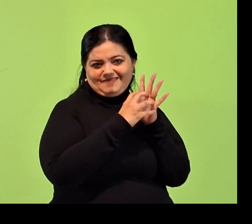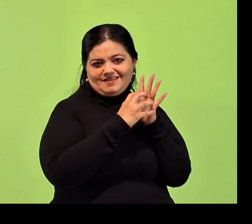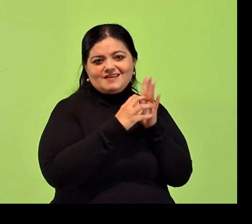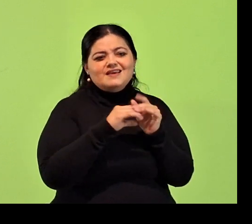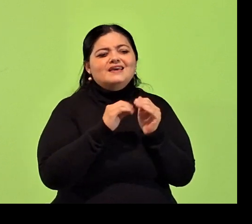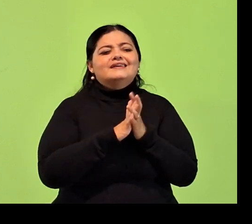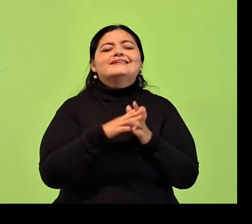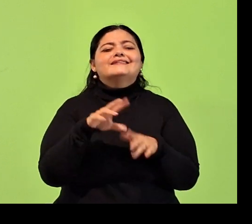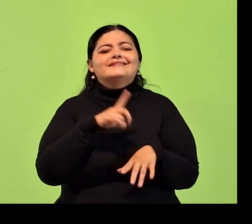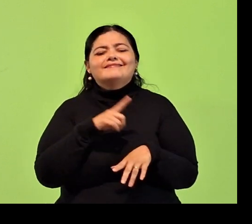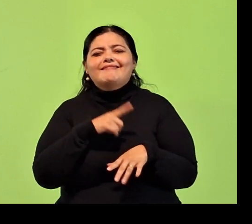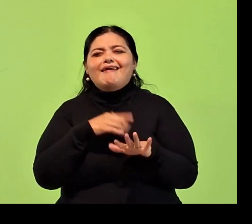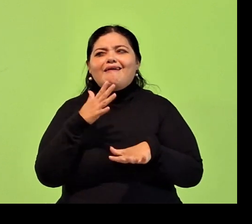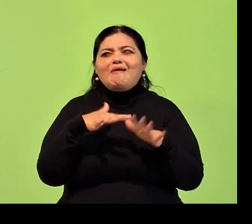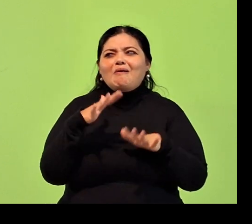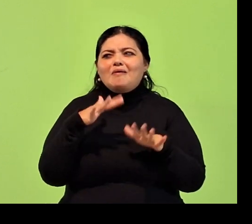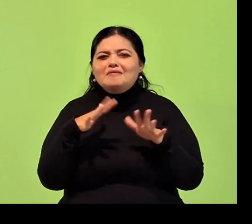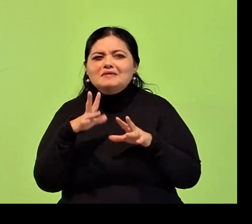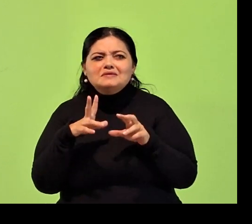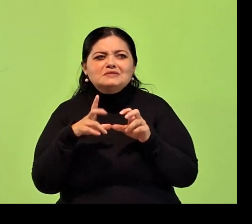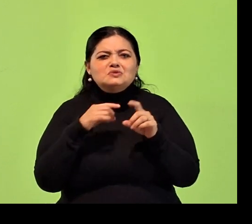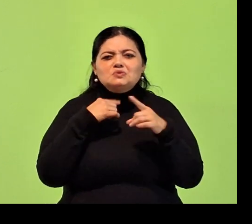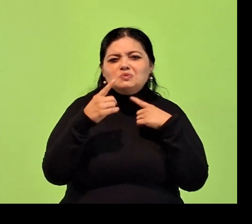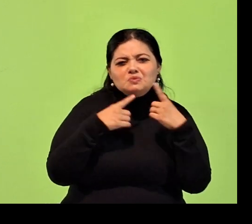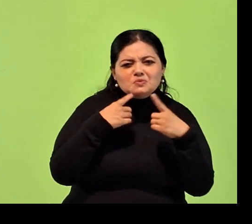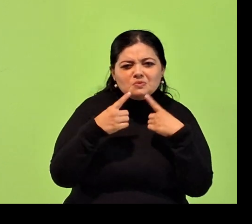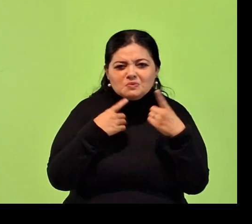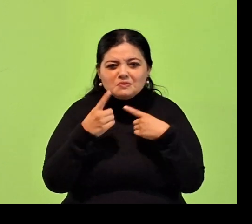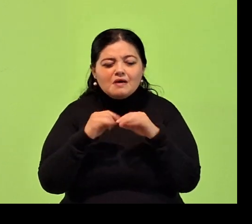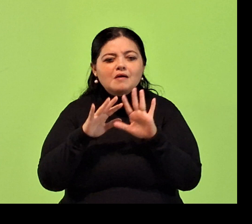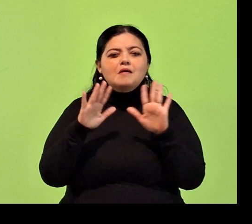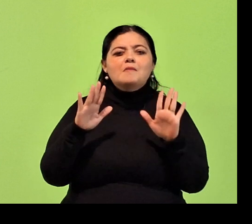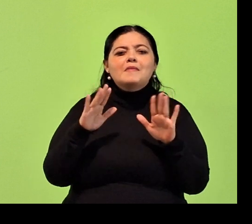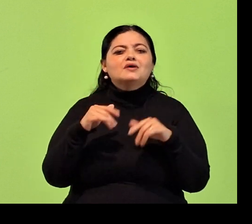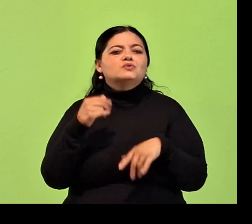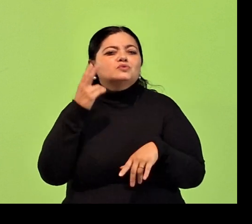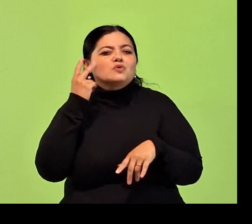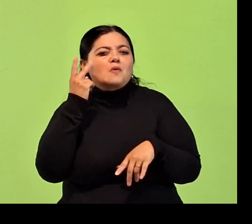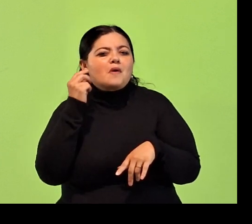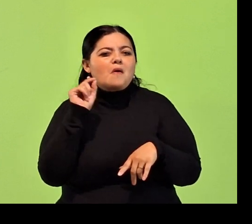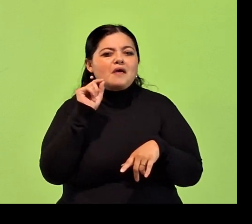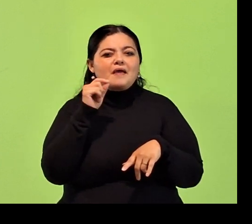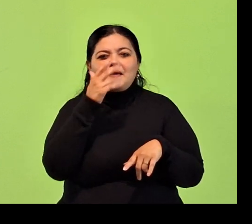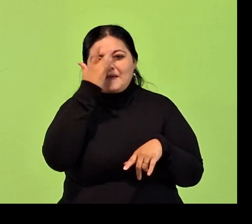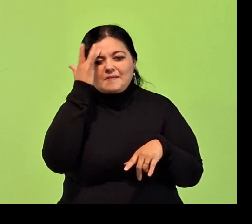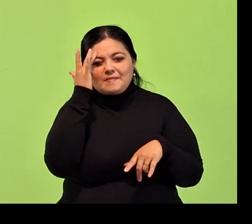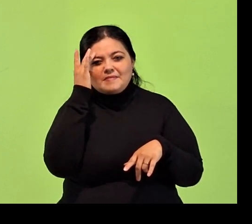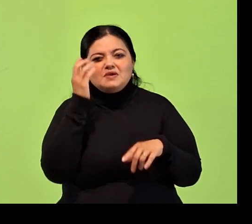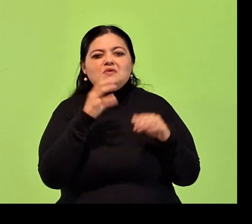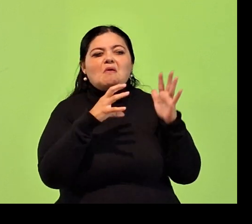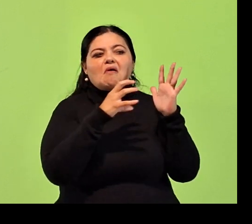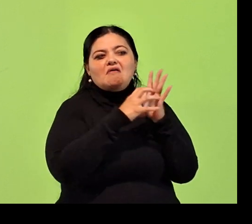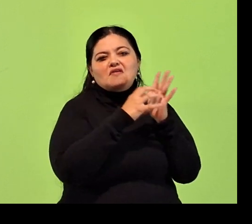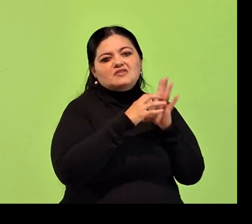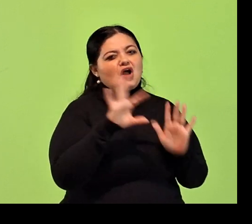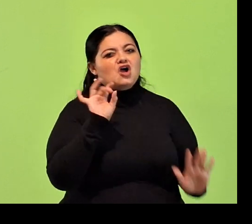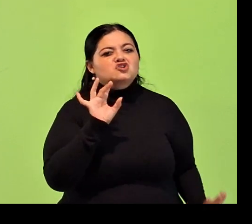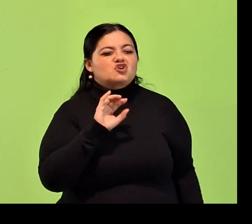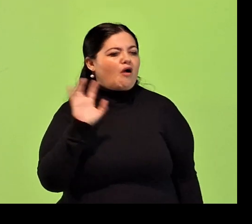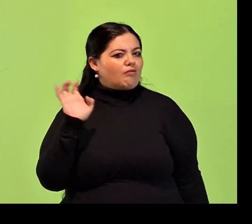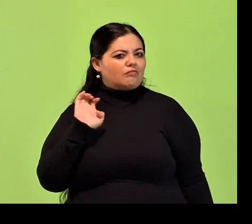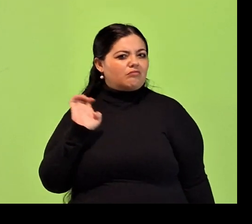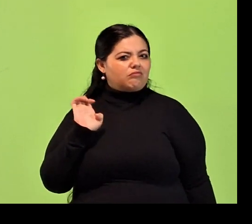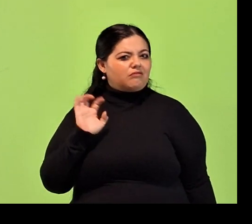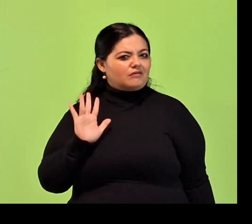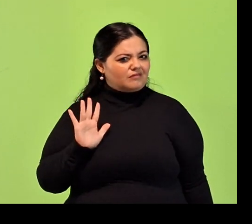Muitos equívocos ainda persistem sobre a infecção, e talvez o mais comum seja a ideia de que o vírus infecta apenas homossexuais, sendo uma espécie